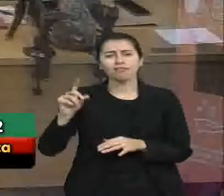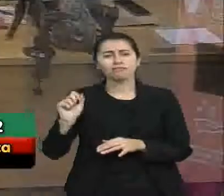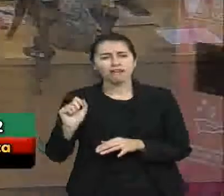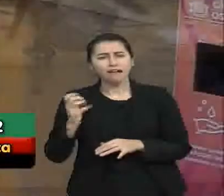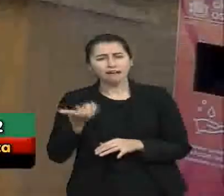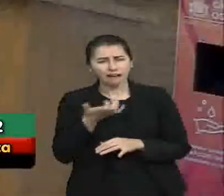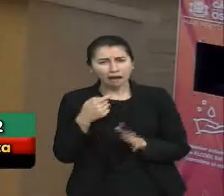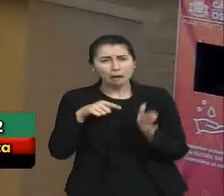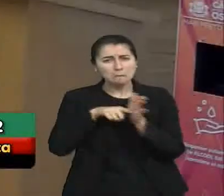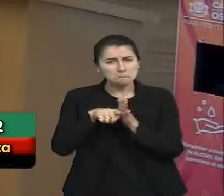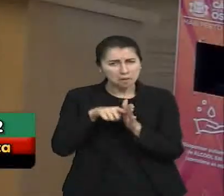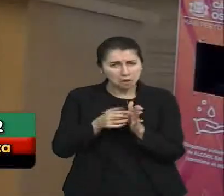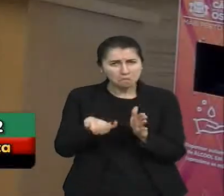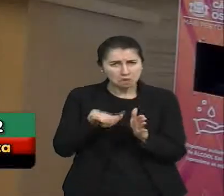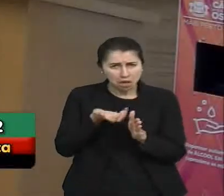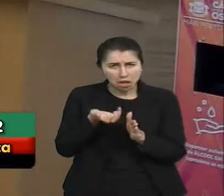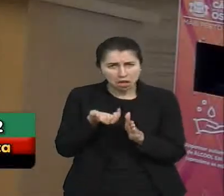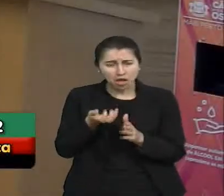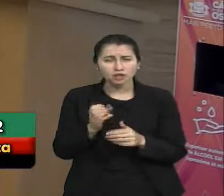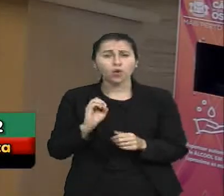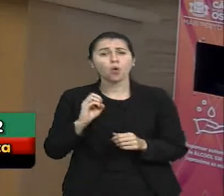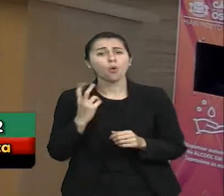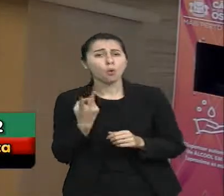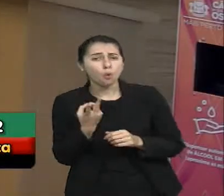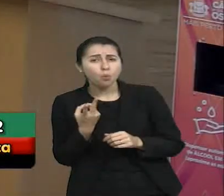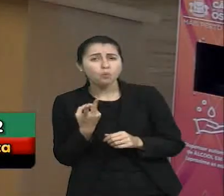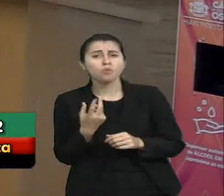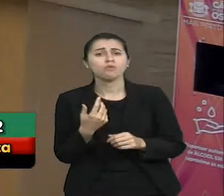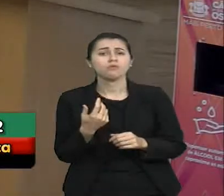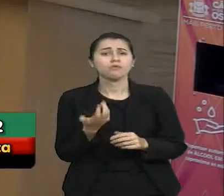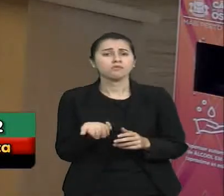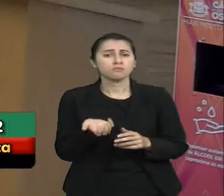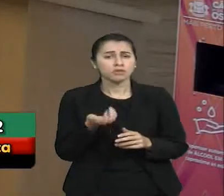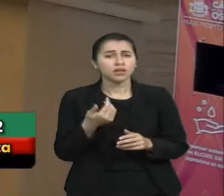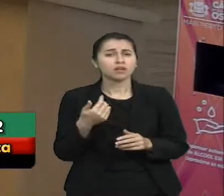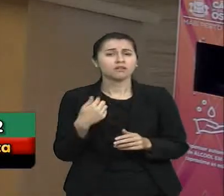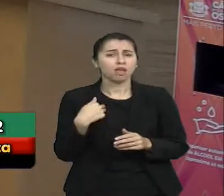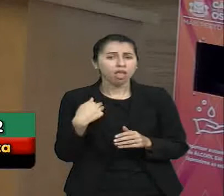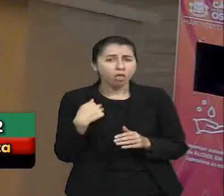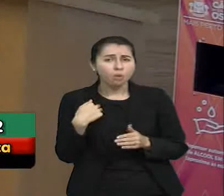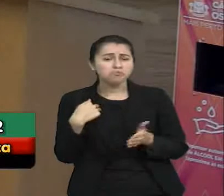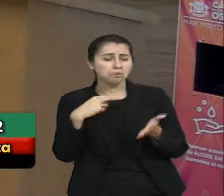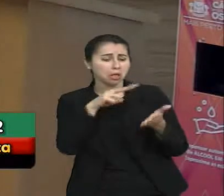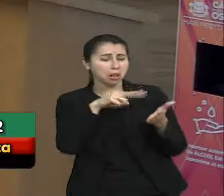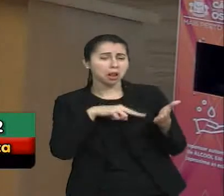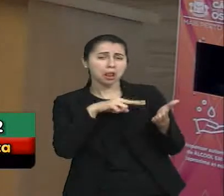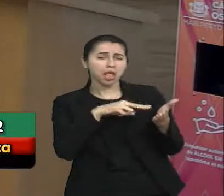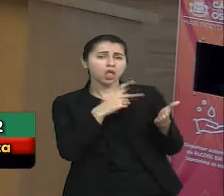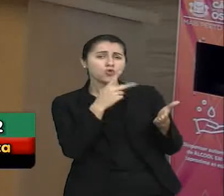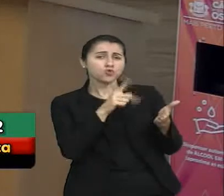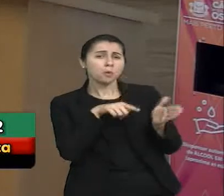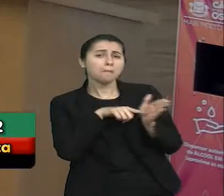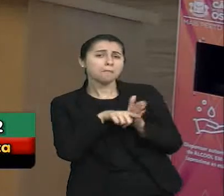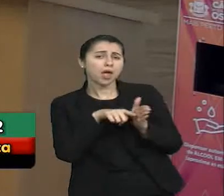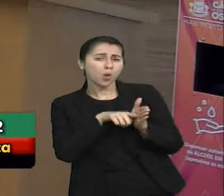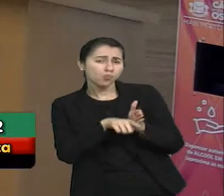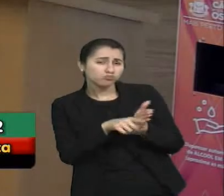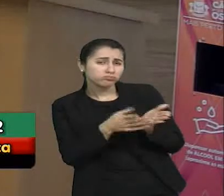Amanda de Montclair, ou se ela quer que eu faça a pergunta dela aqui no microfone.